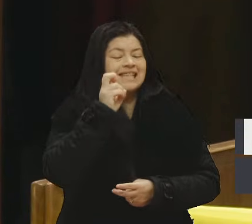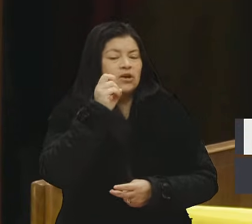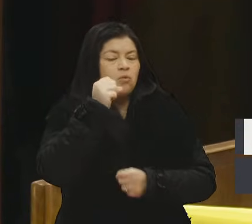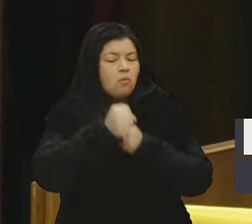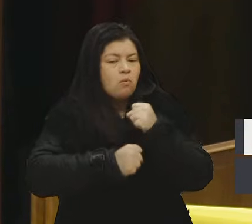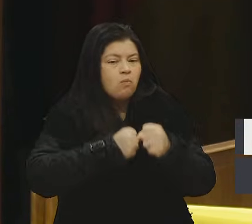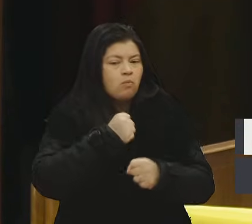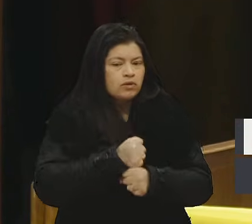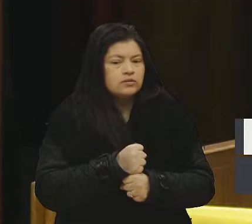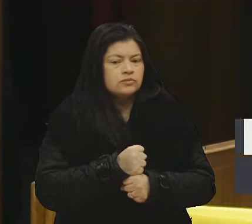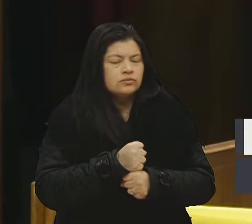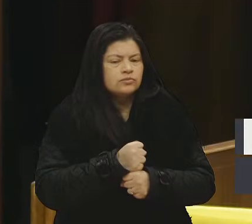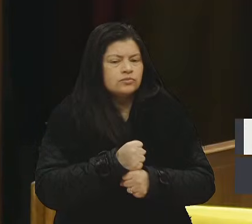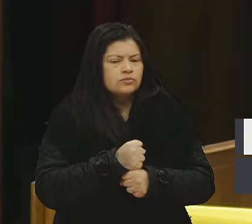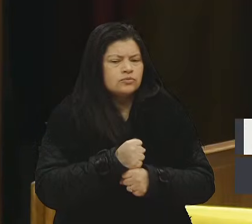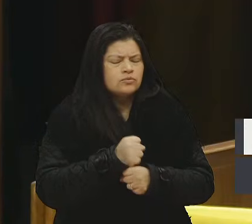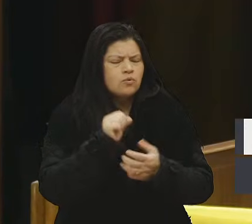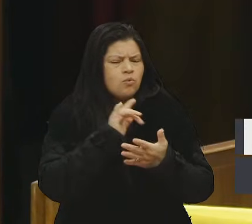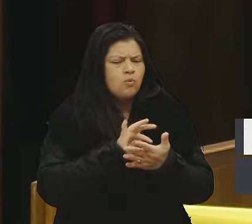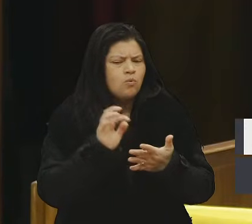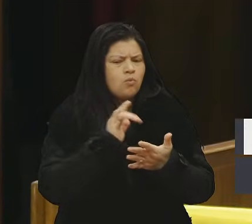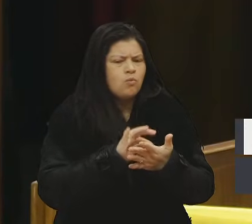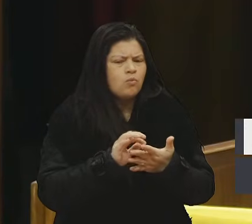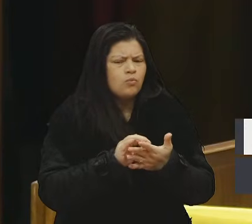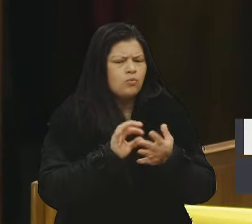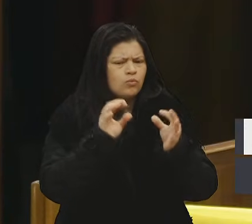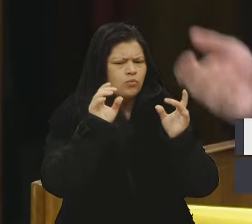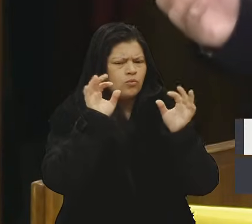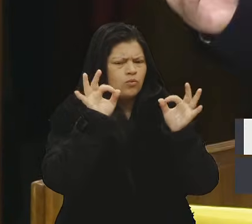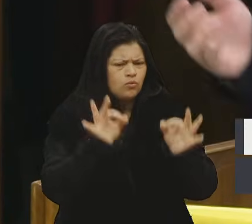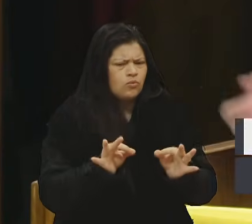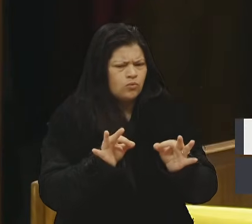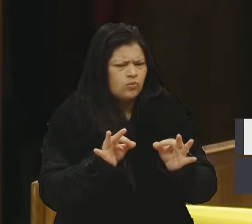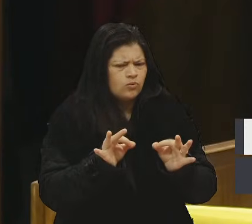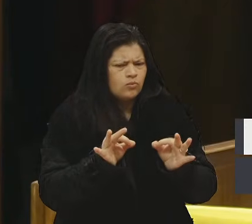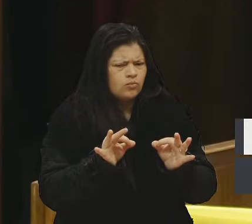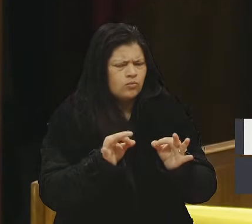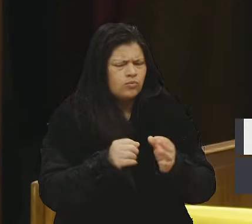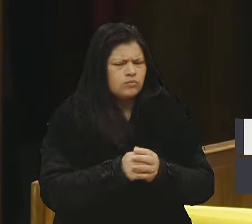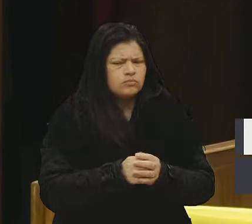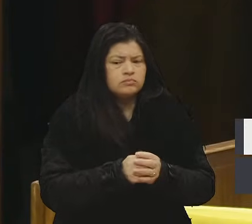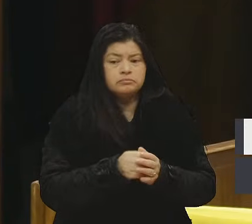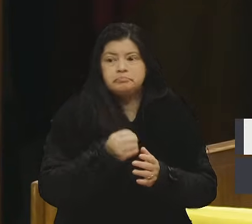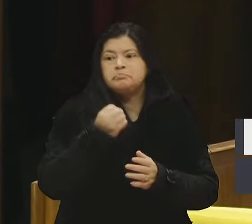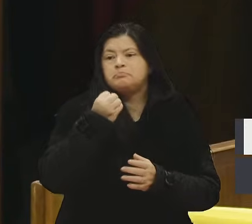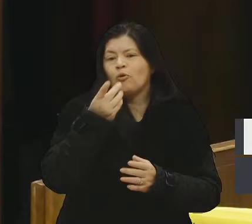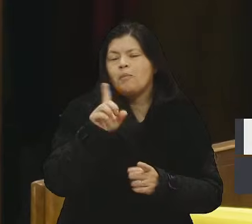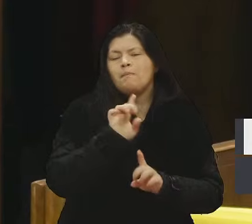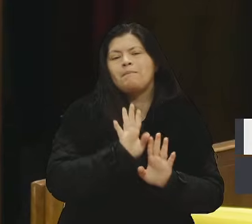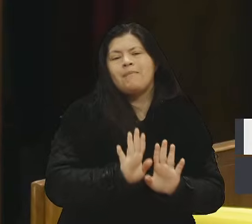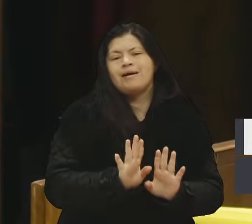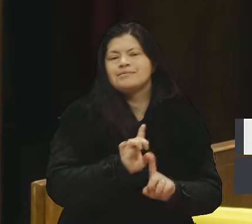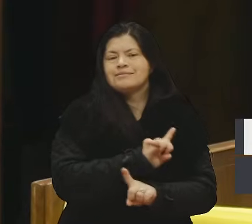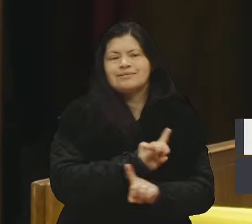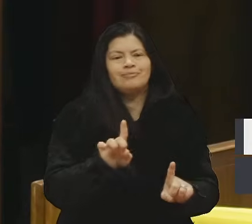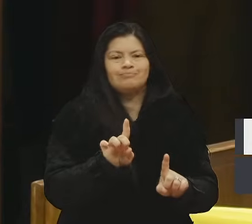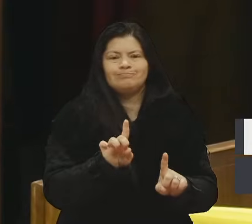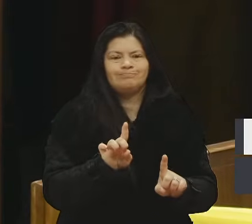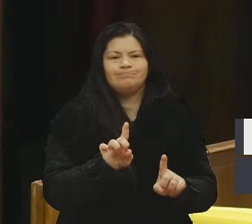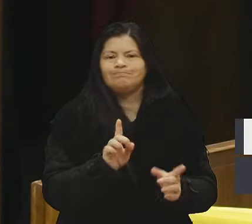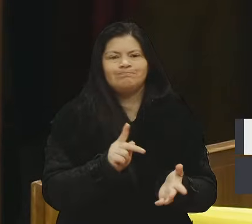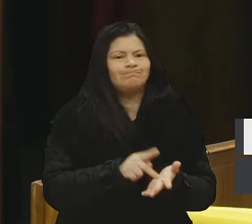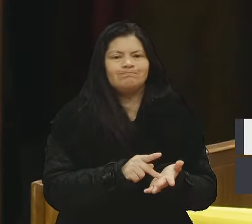o cálculo em cima disso. Tá correto isso? Como seria bom se tivesse... Não tá. Não